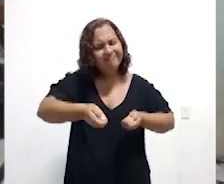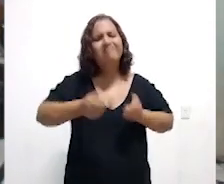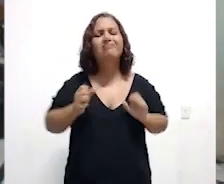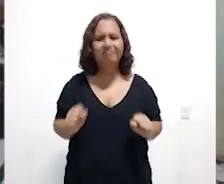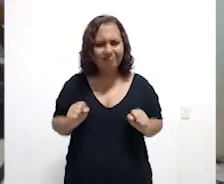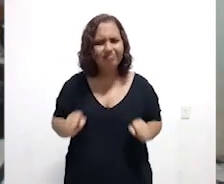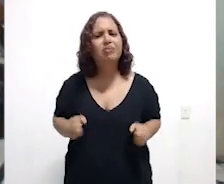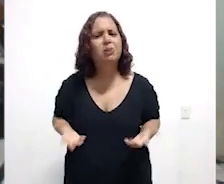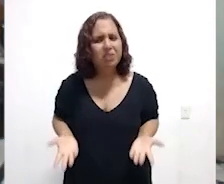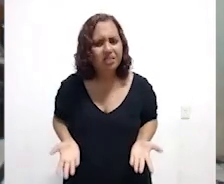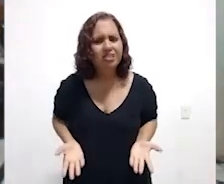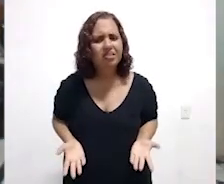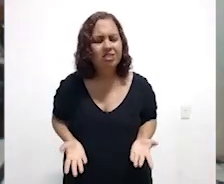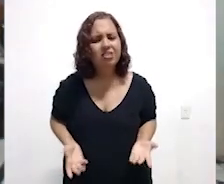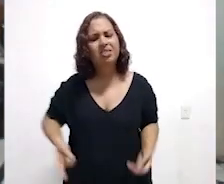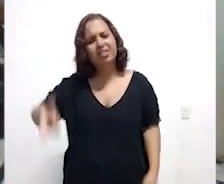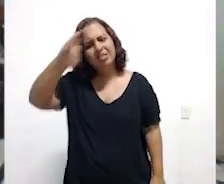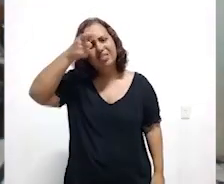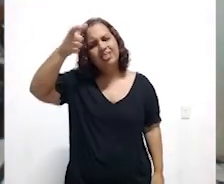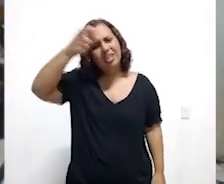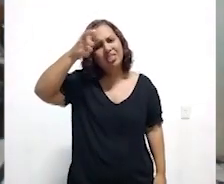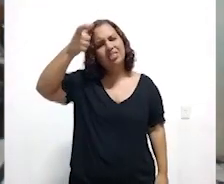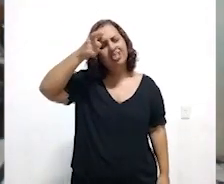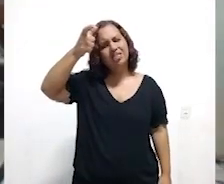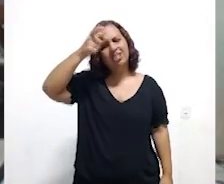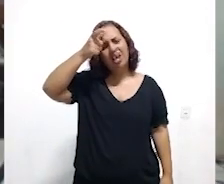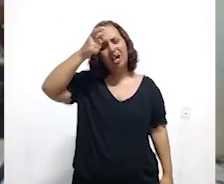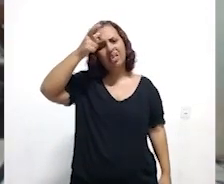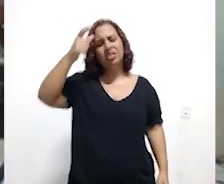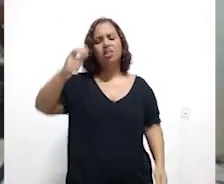O diabo fazendo o seu papel,